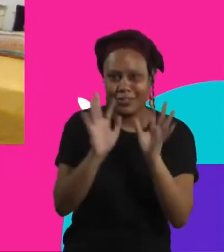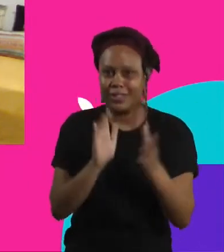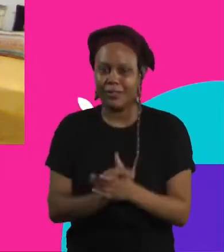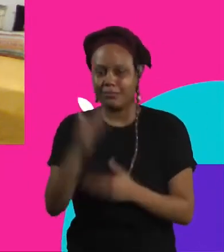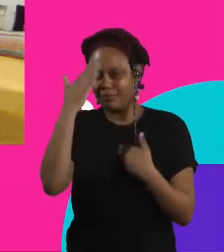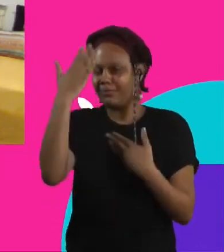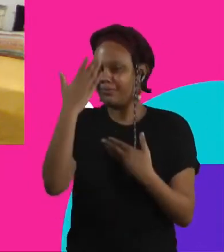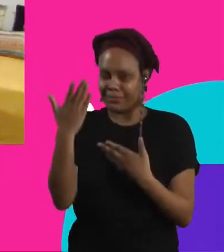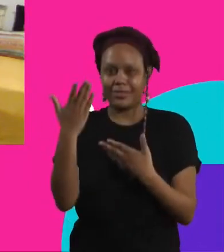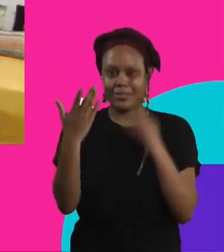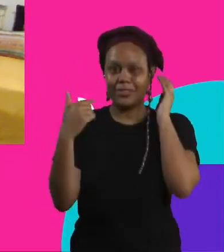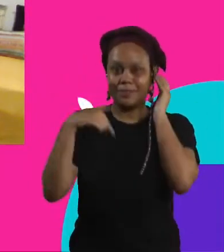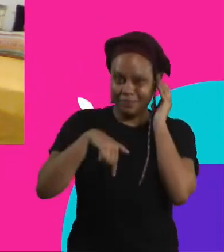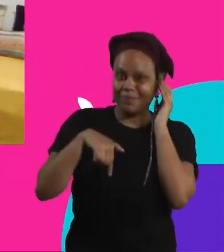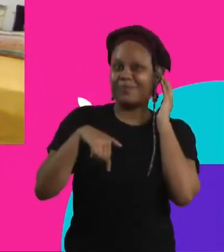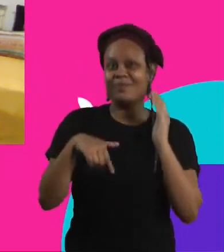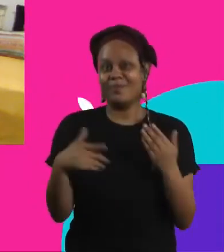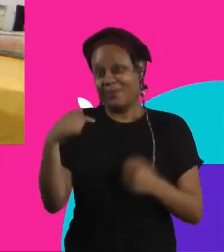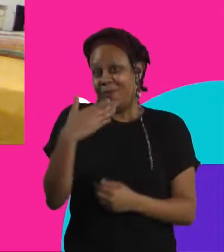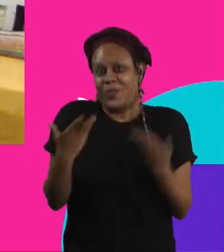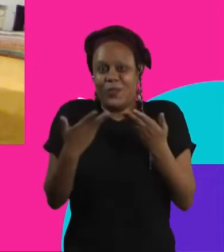Quero dizer primeiro que eu estou em casa aqui porque